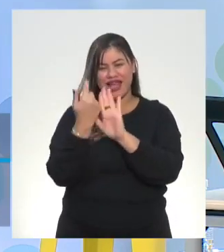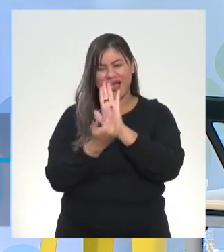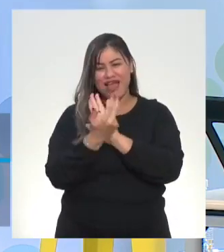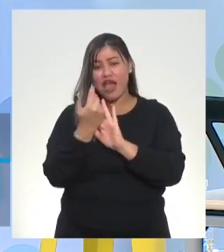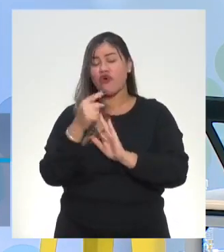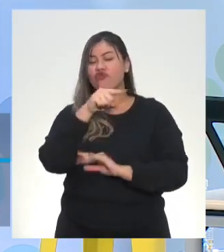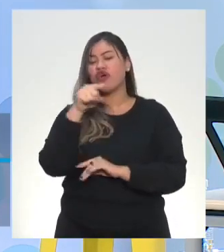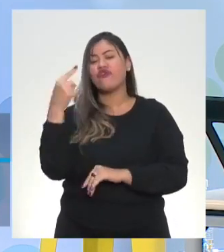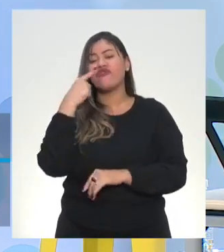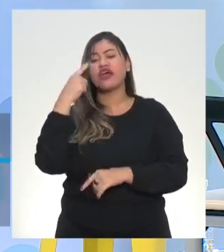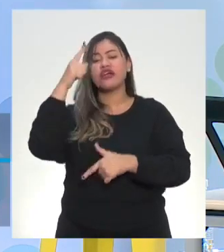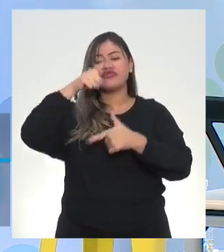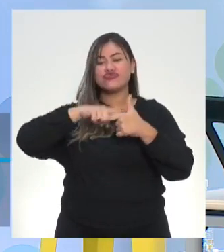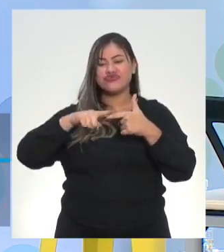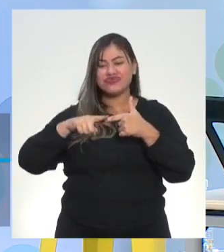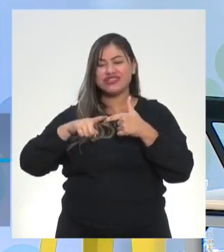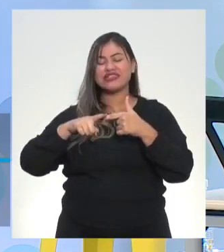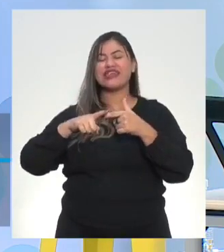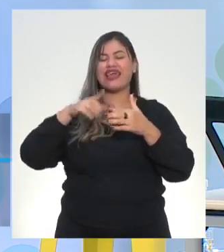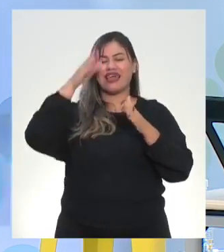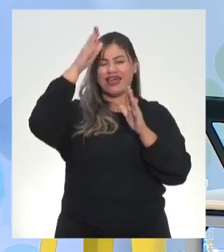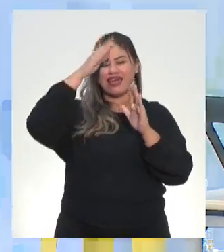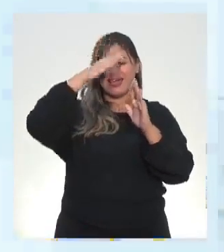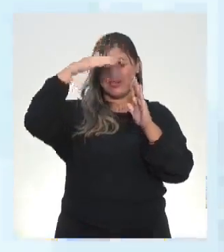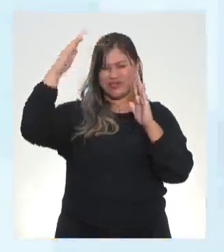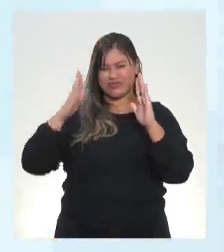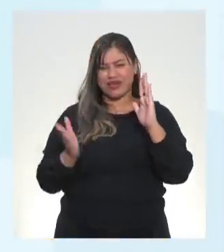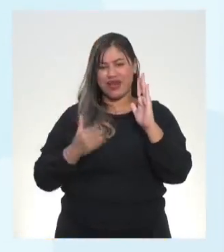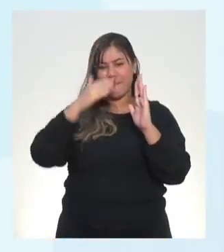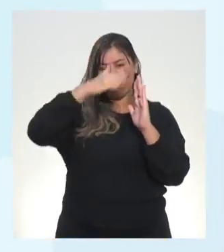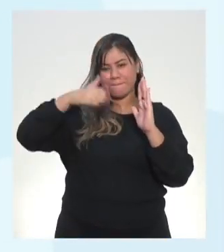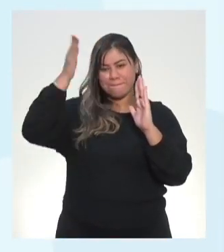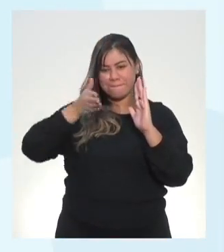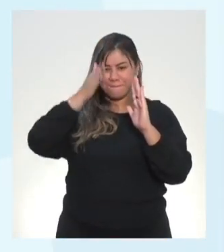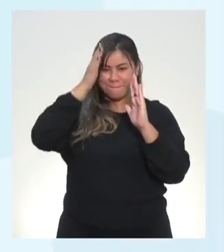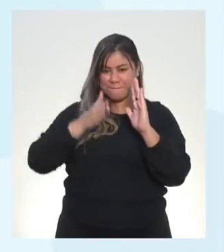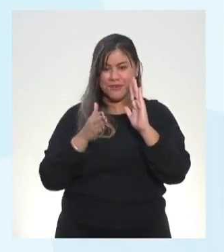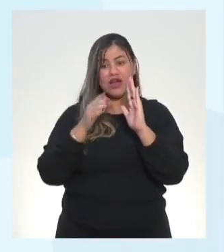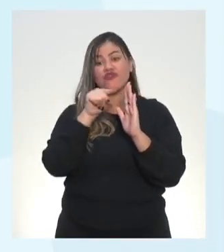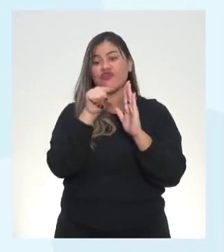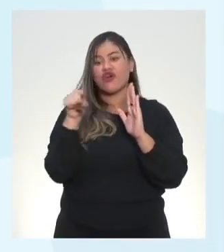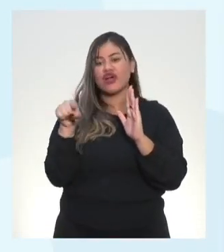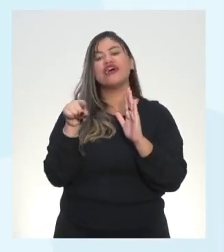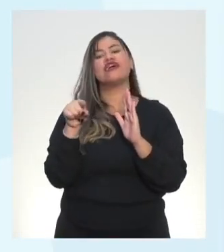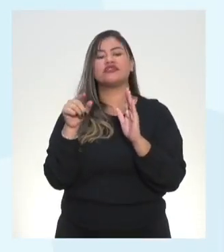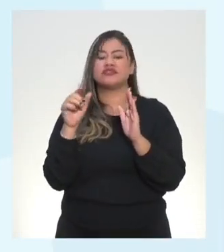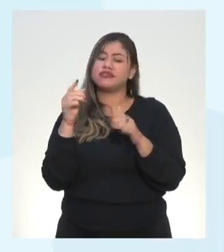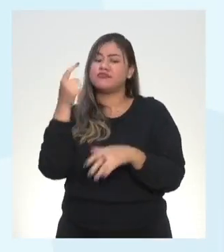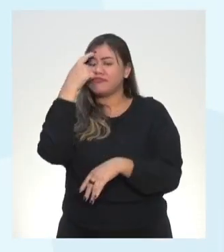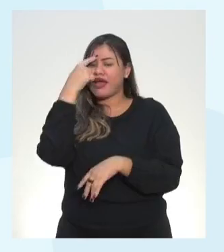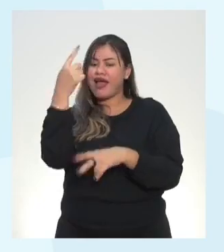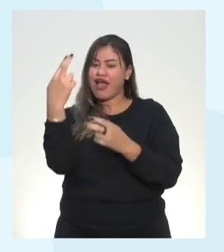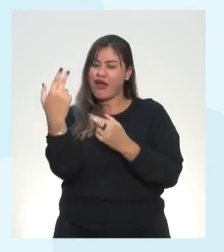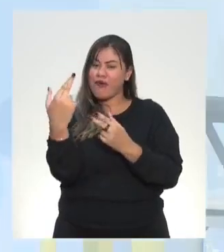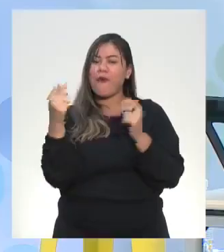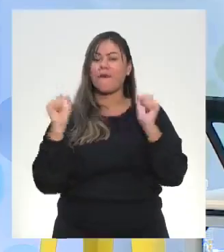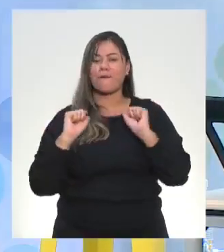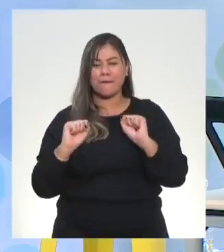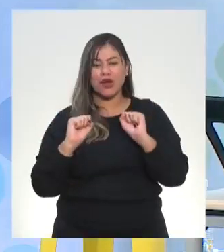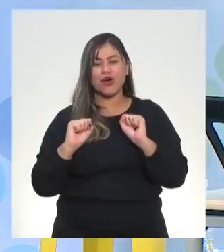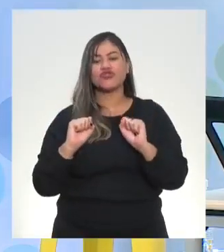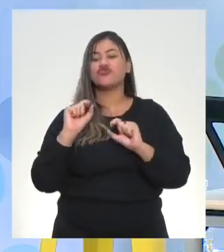da Escola Doutor Salles Júnior, pessoal de Turmalina, da PEI Jerônimo Trazi, pessoal de Paraibuna,